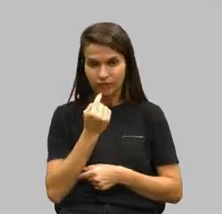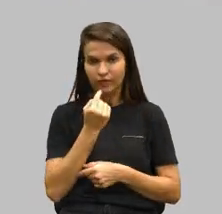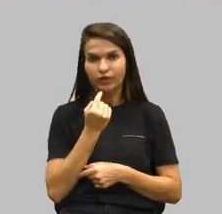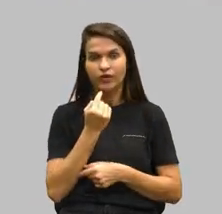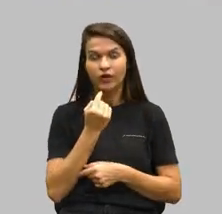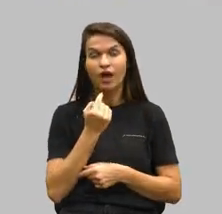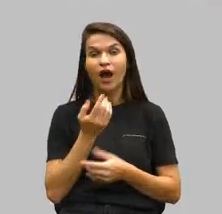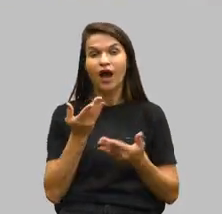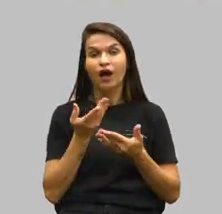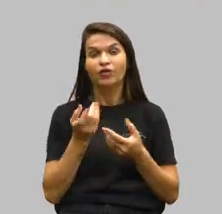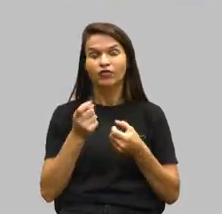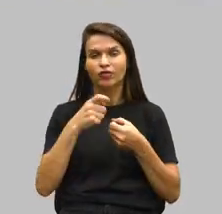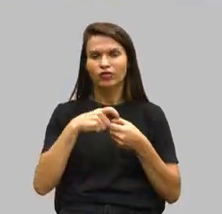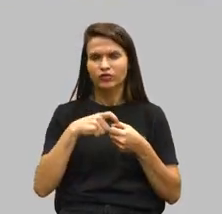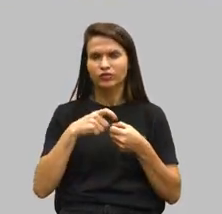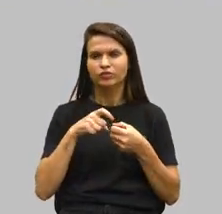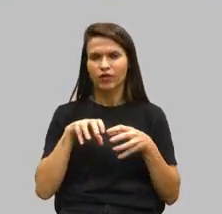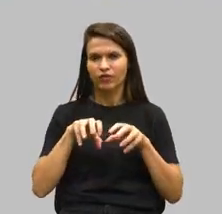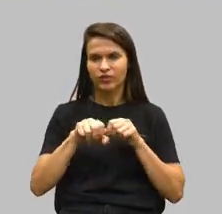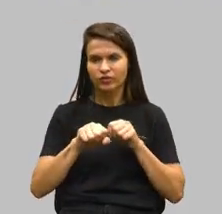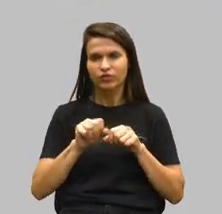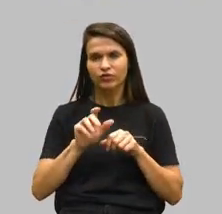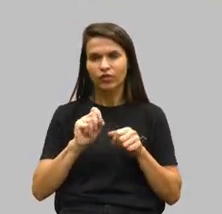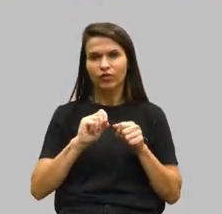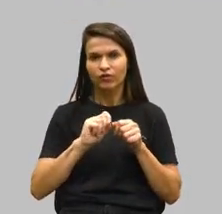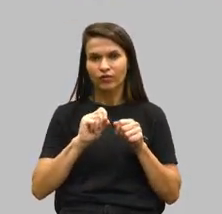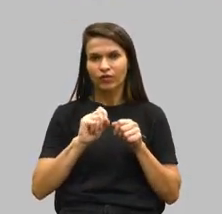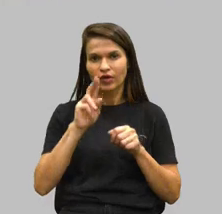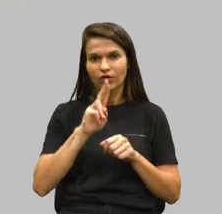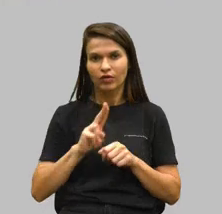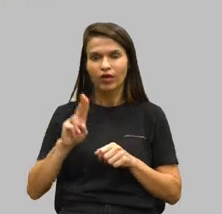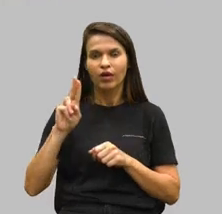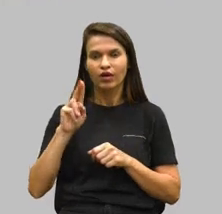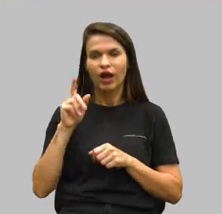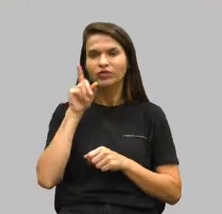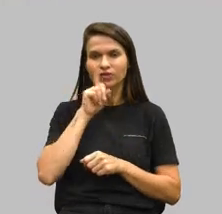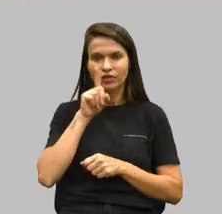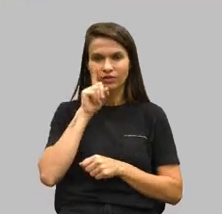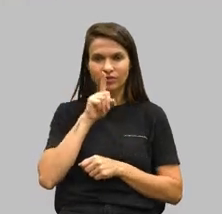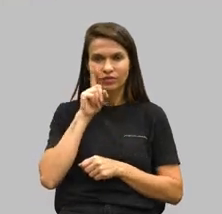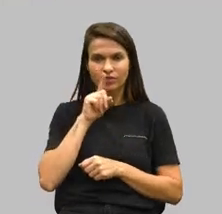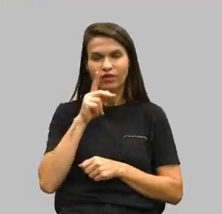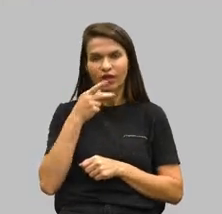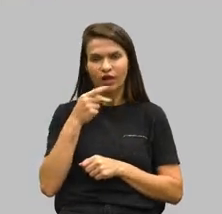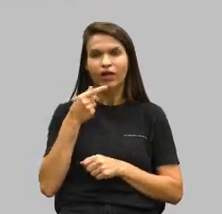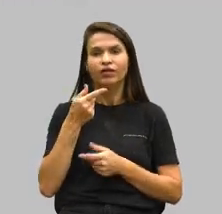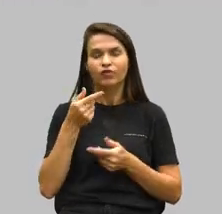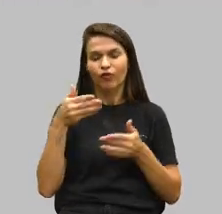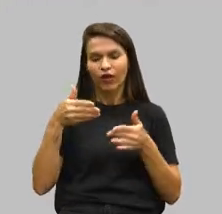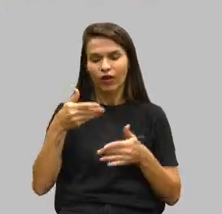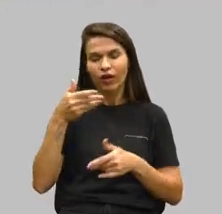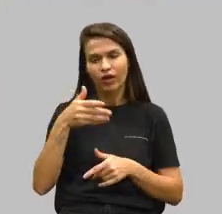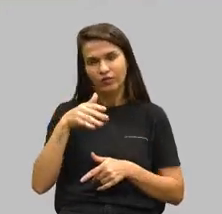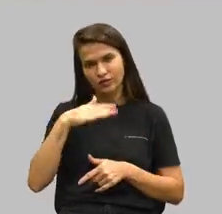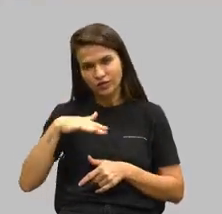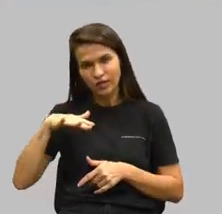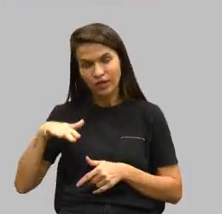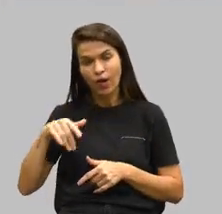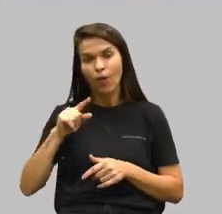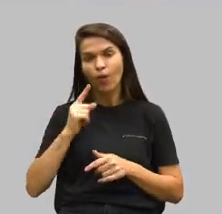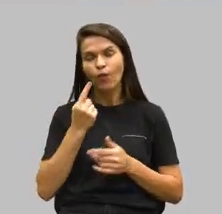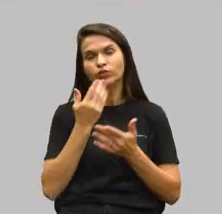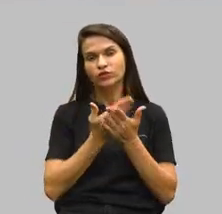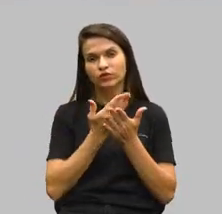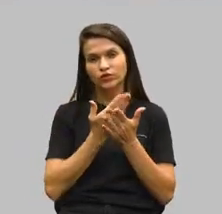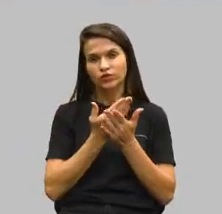voltando agora de uma formação que fiz eh na Universidade de Harvard falando exatamente sobre primeira infância e um dos estudos lá